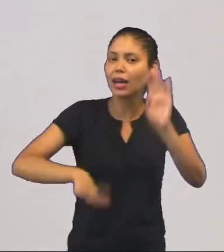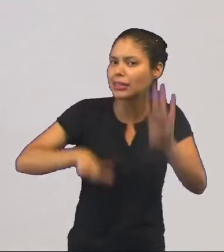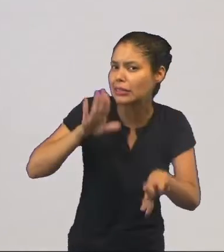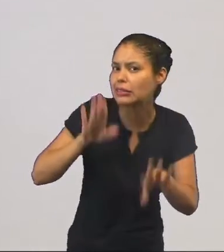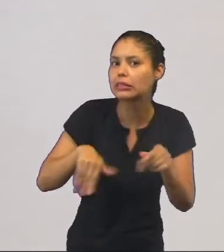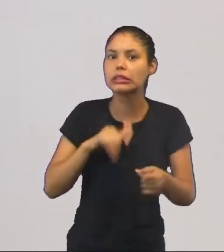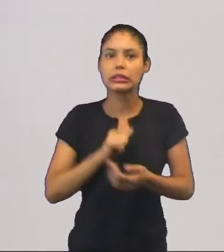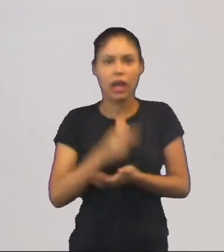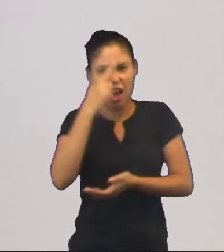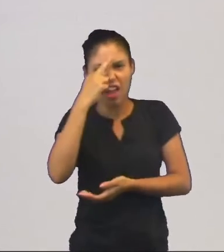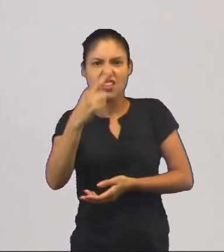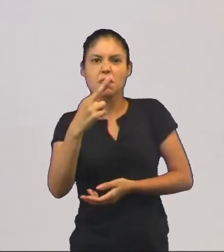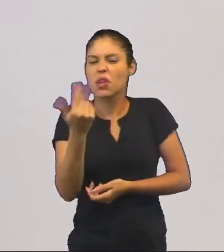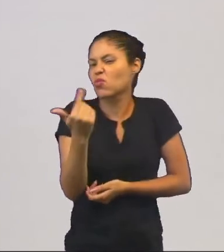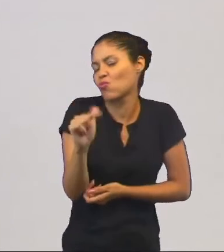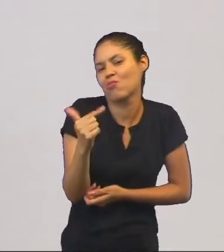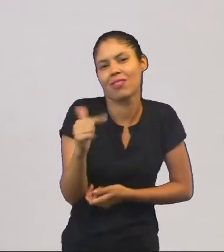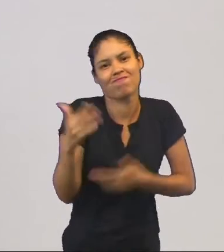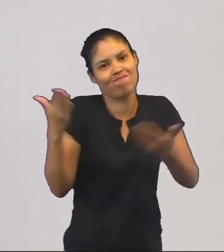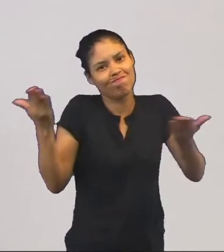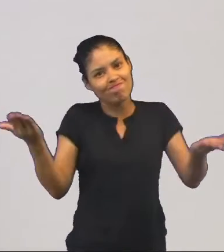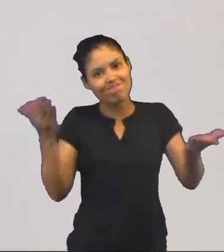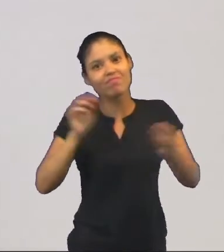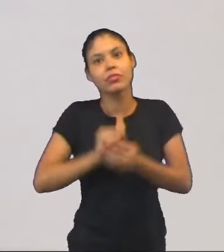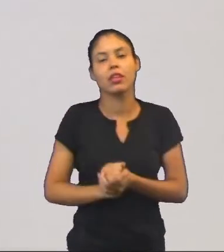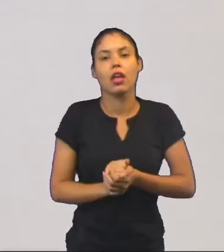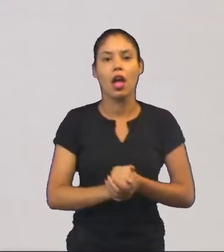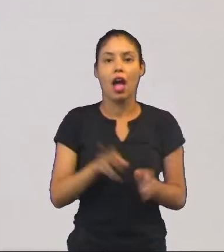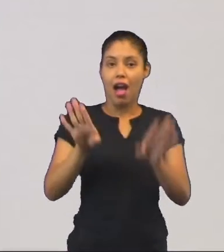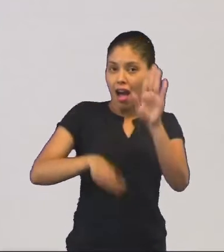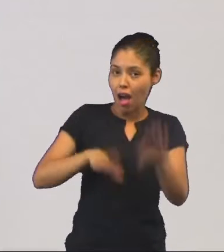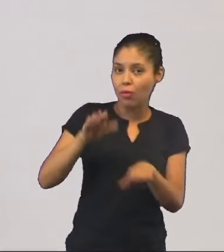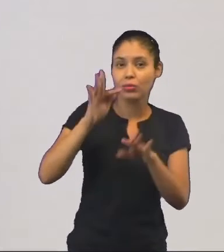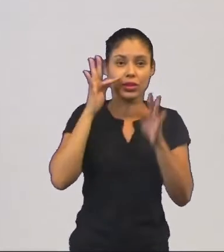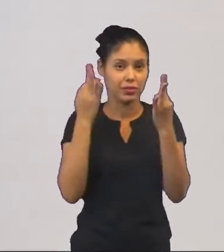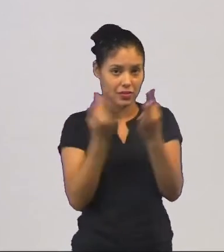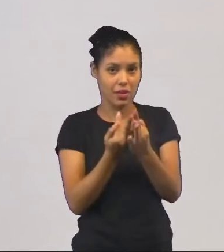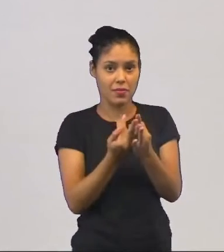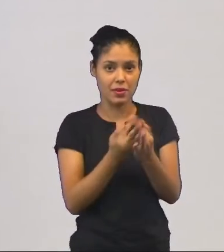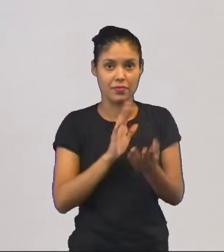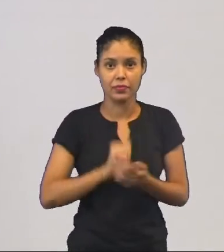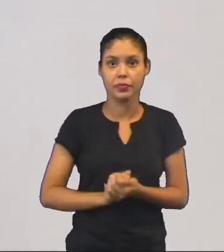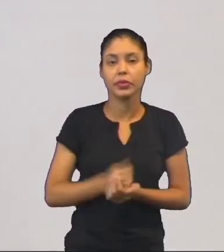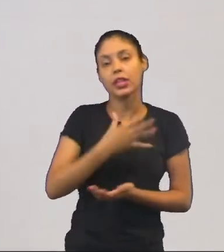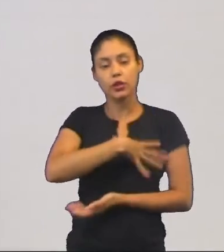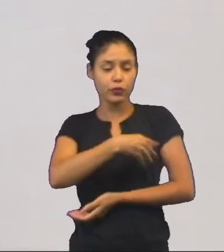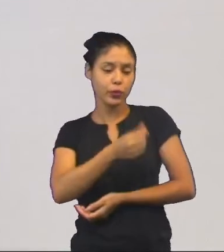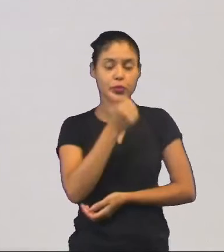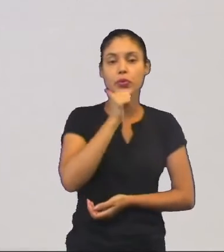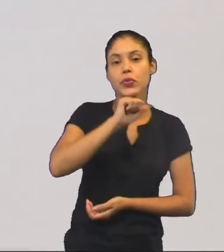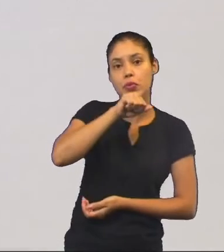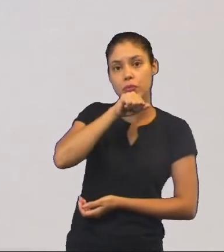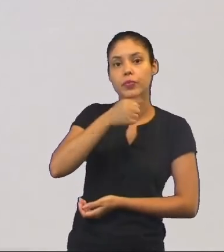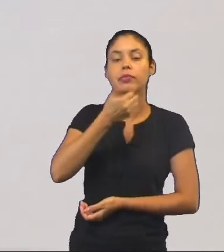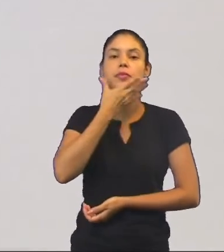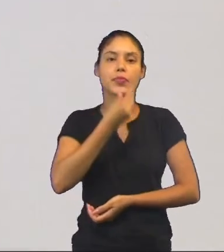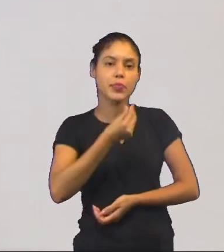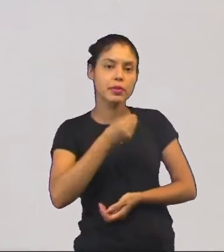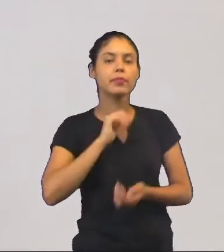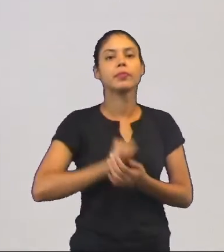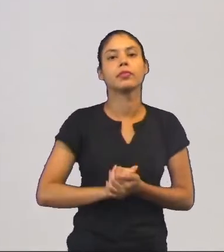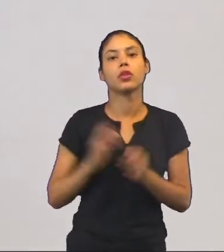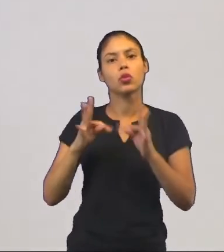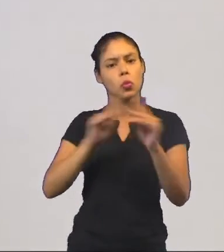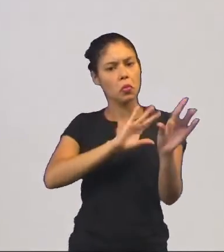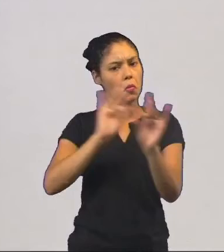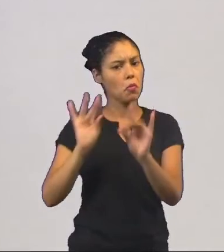forma desrespeitosa em relação aos membros da sua família, filhos e esposa, por exemplo. Da mesma